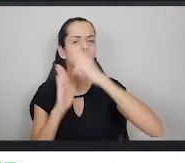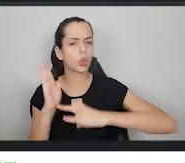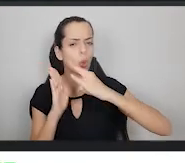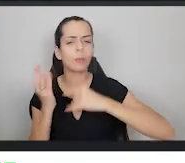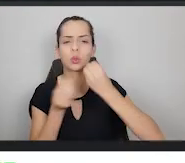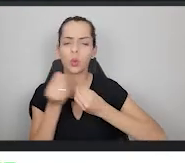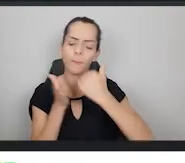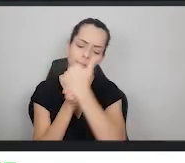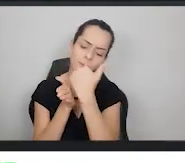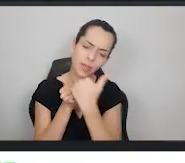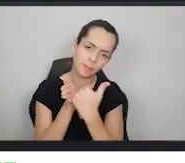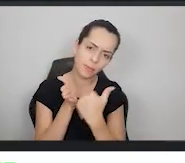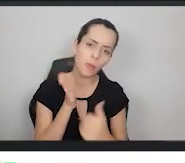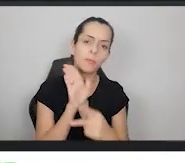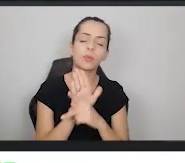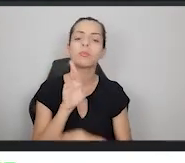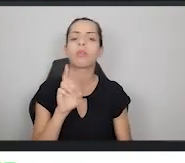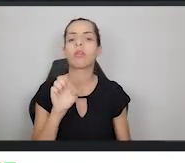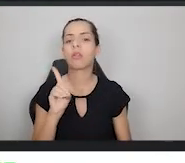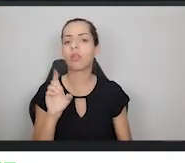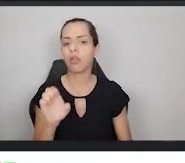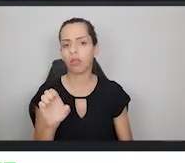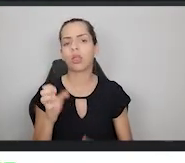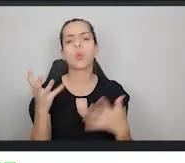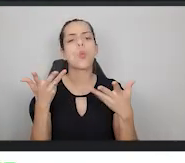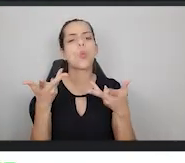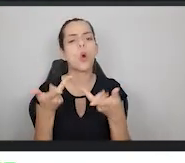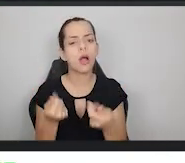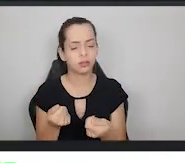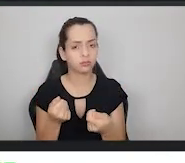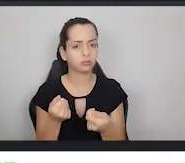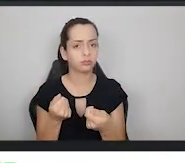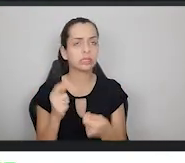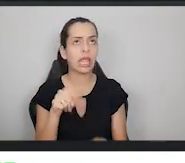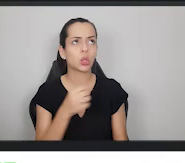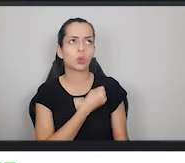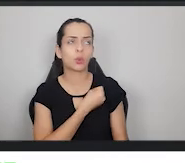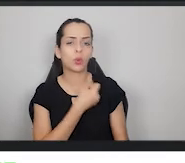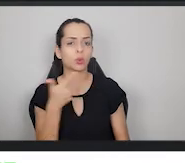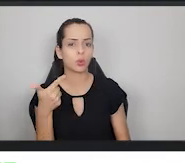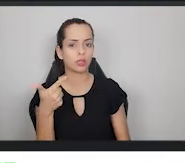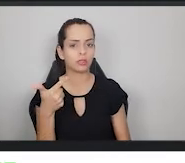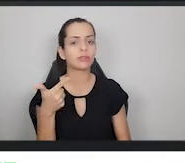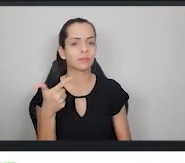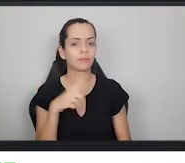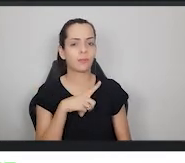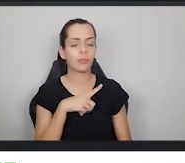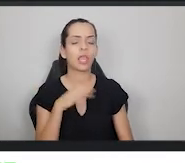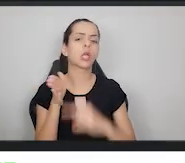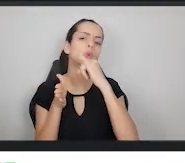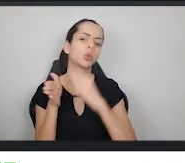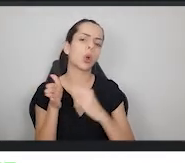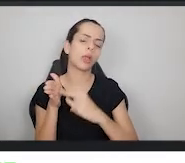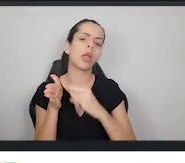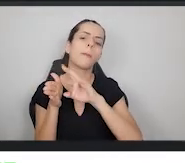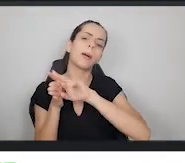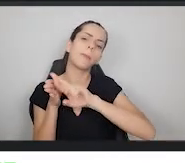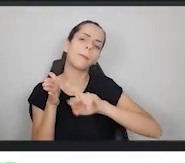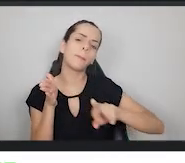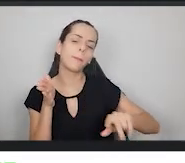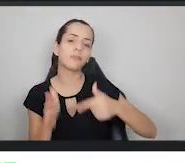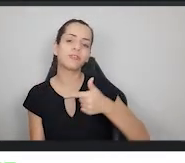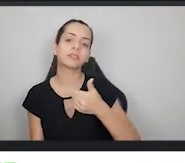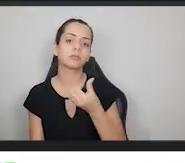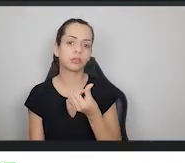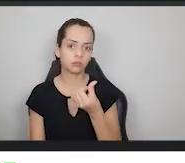e seguindo os critérios lá do PRODIST número 8, que é o procedimento de distribuição. Eu não falei na transmissão, pessoal, mas existem os documentos que a